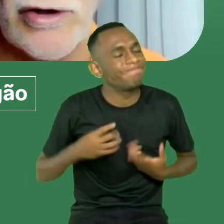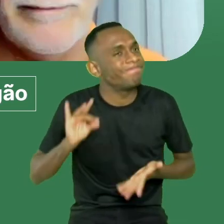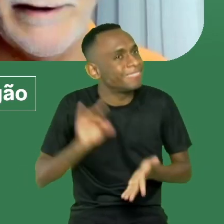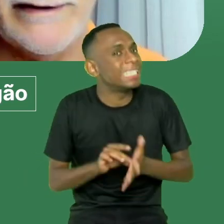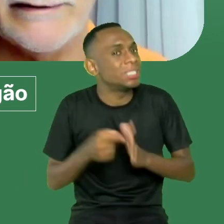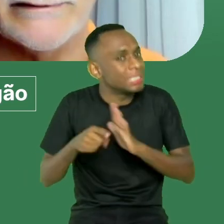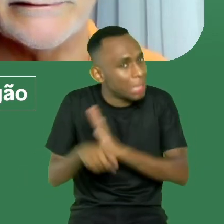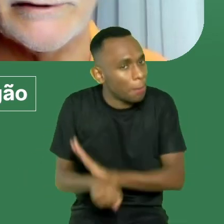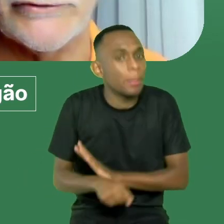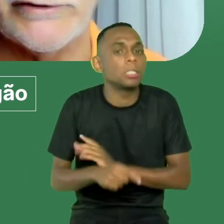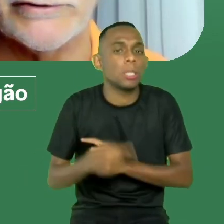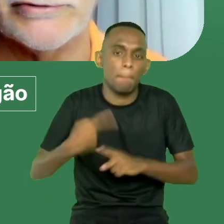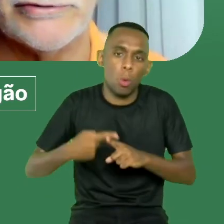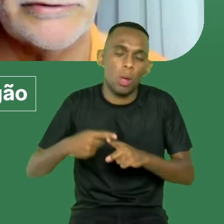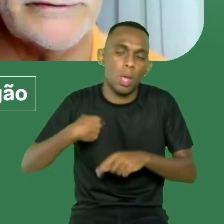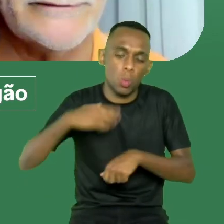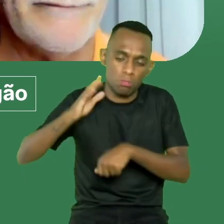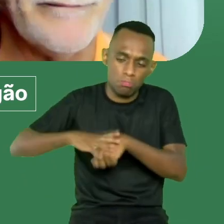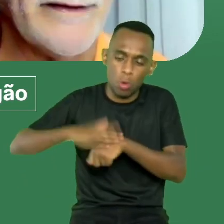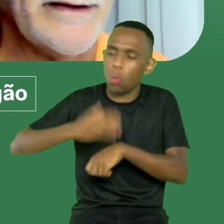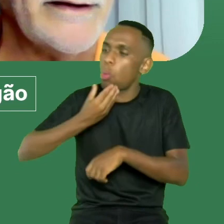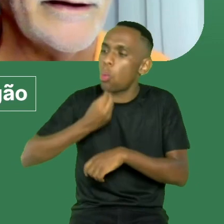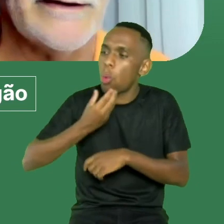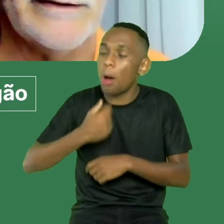Como homem, eu sinto